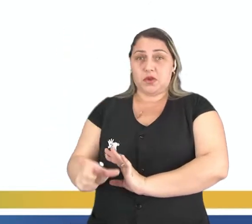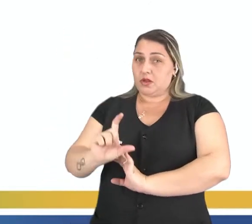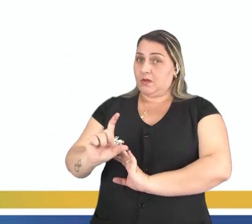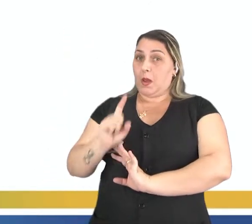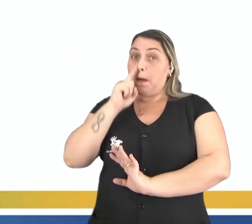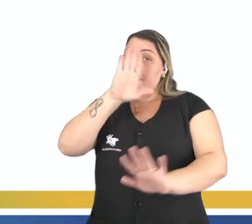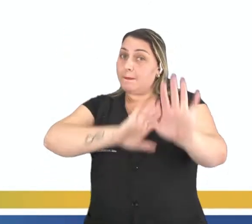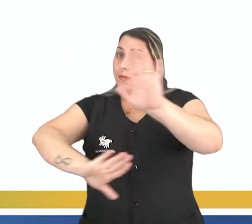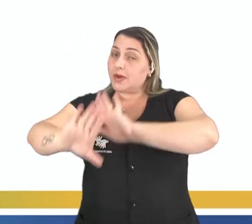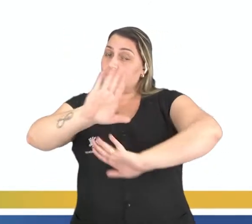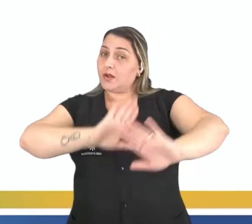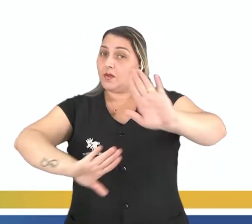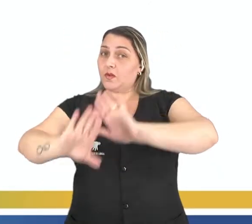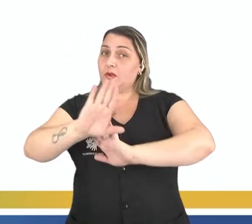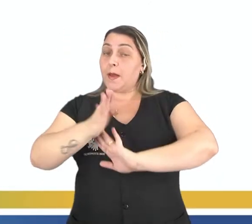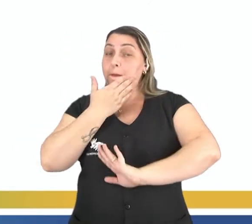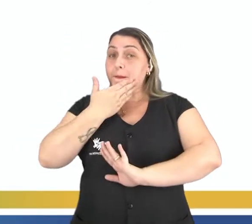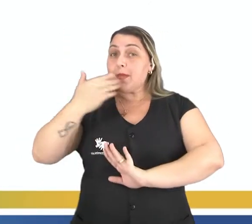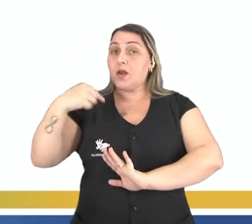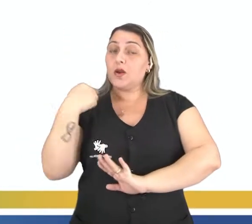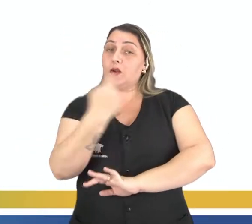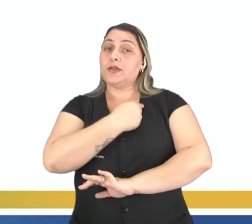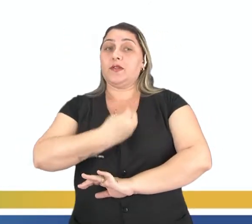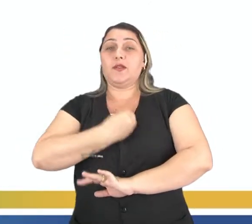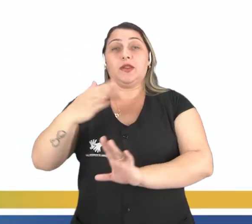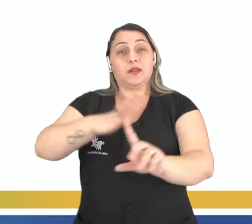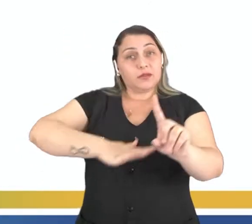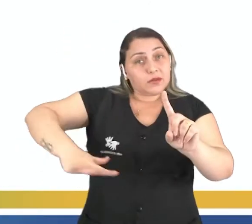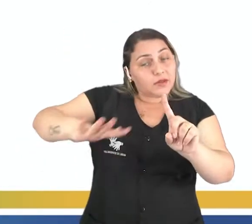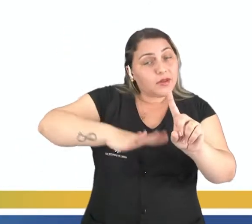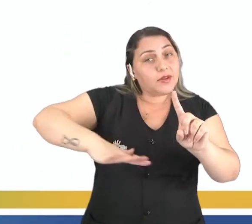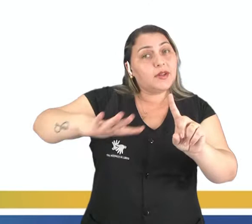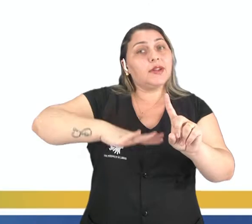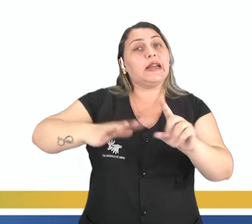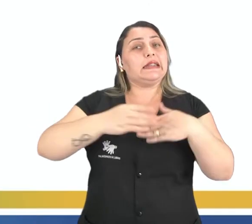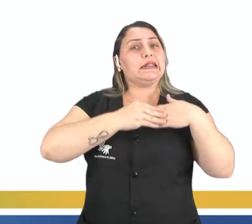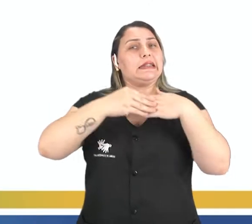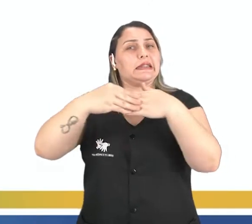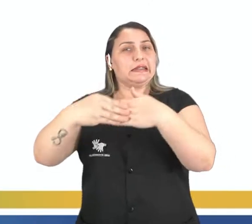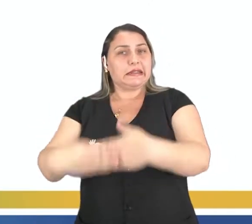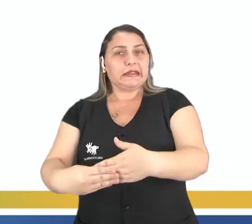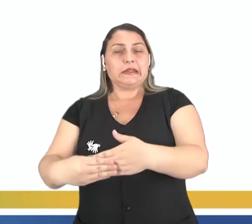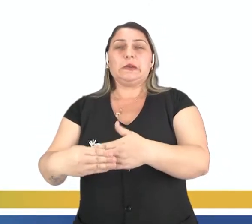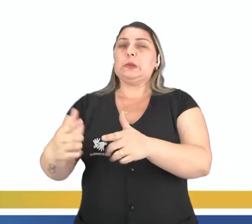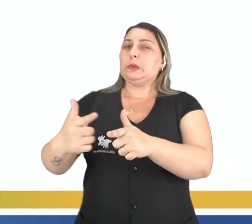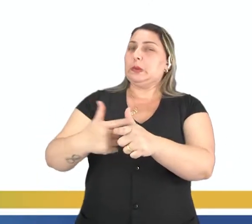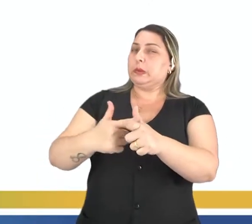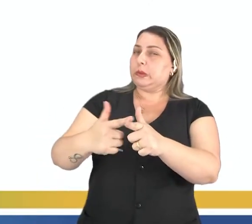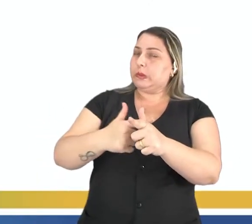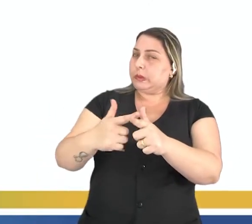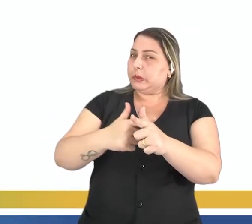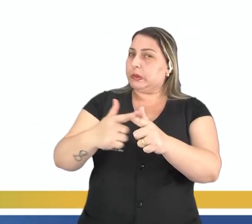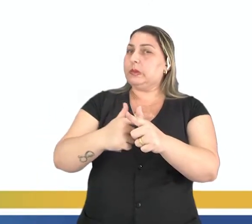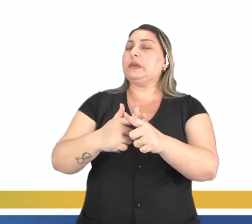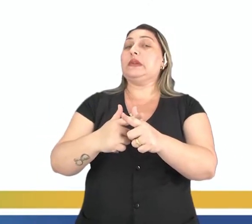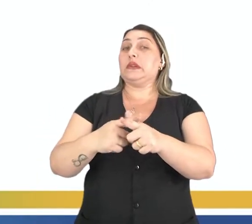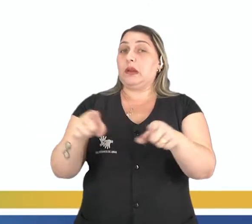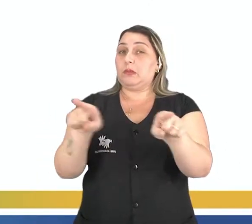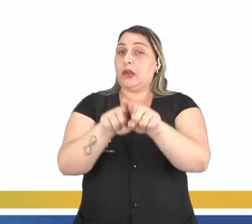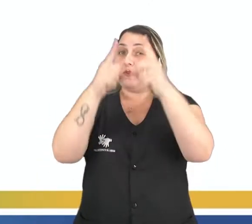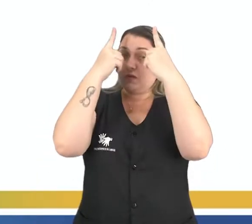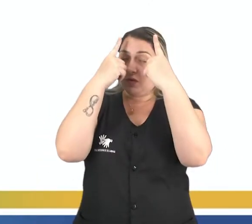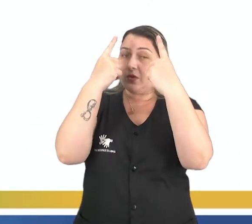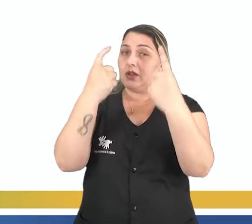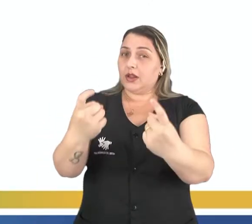perigoso, pois ao invés de melhorar a nossa vida e da sociedade, acaba trazendo muitas situações complicadas e até mesmo